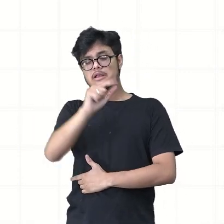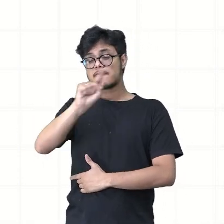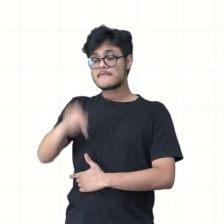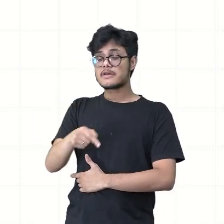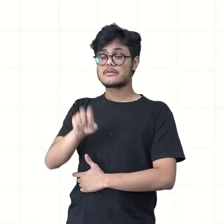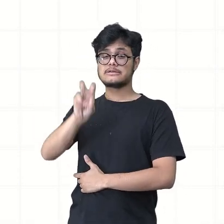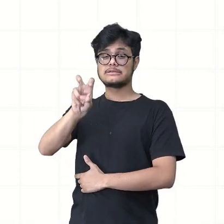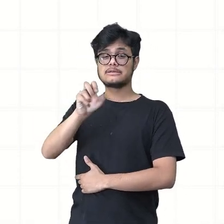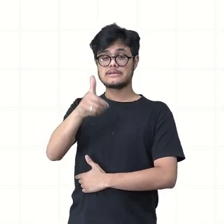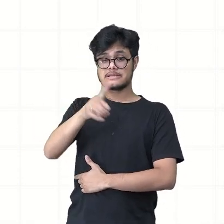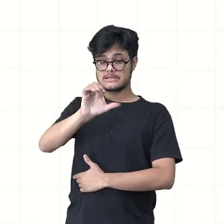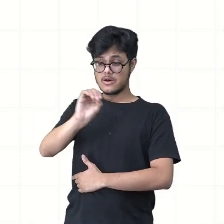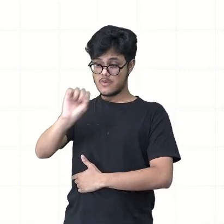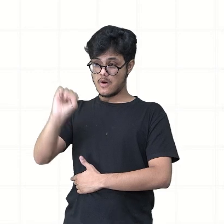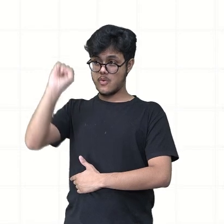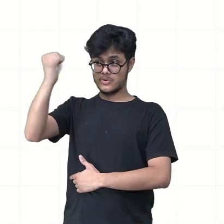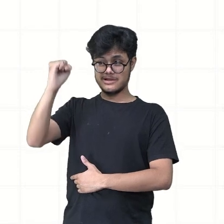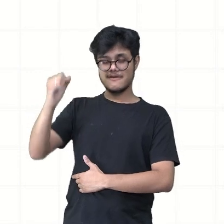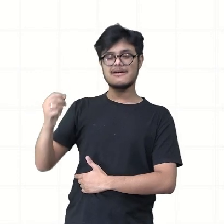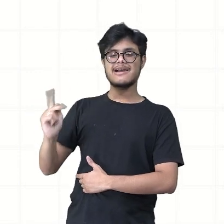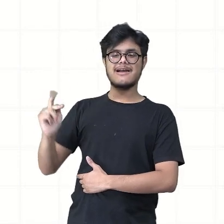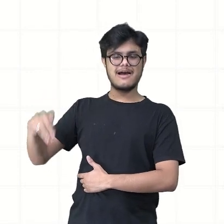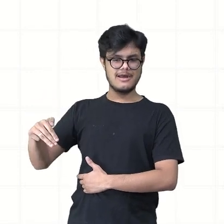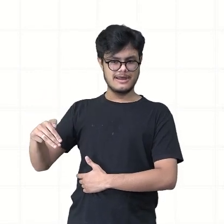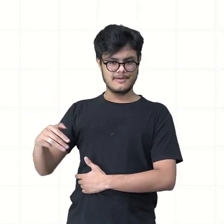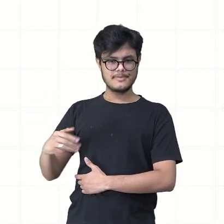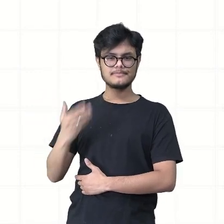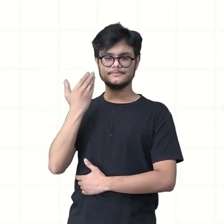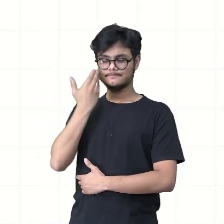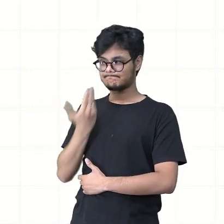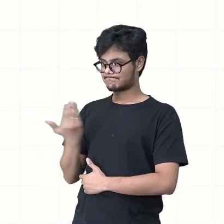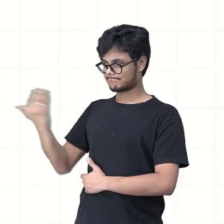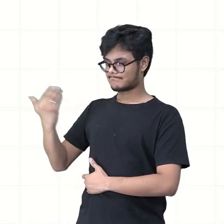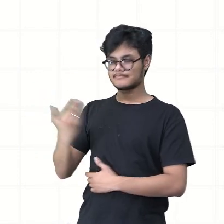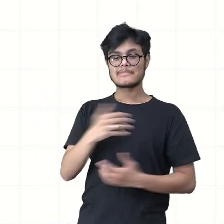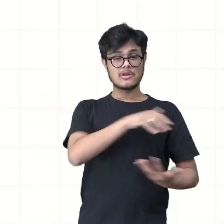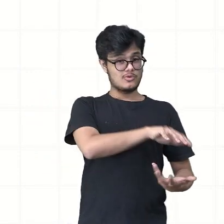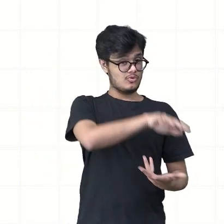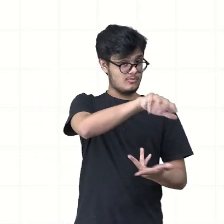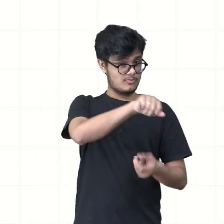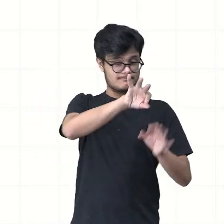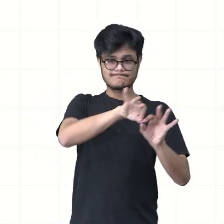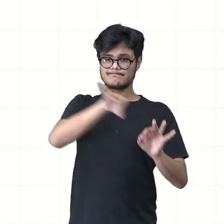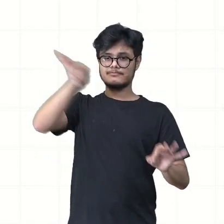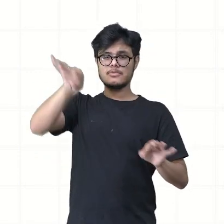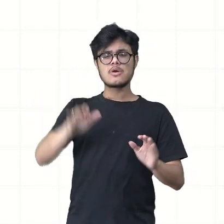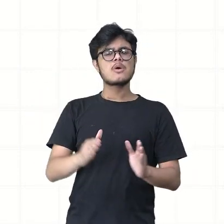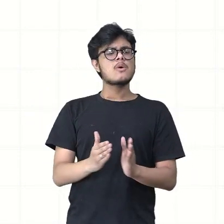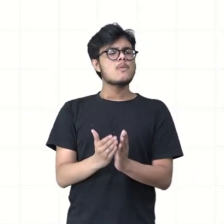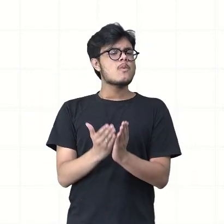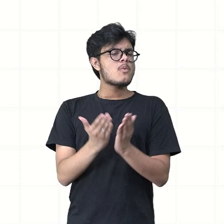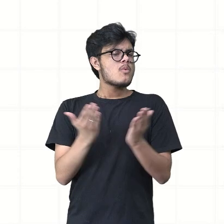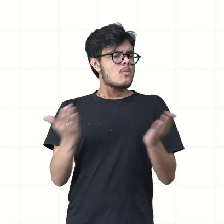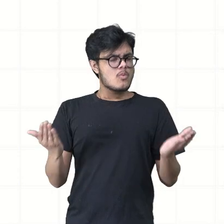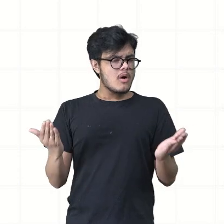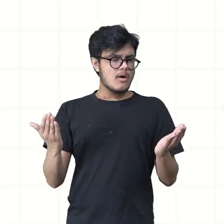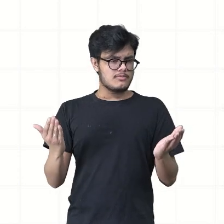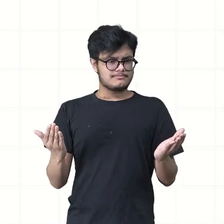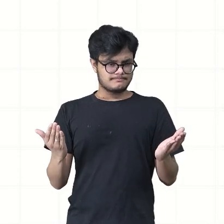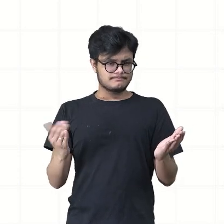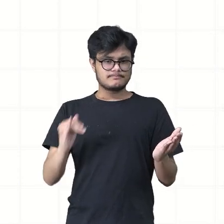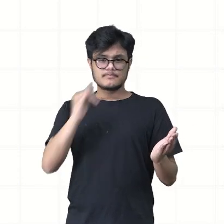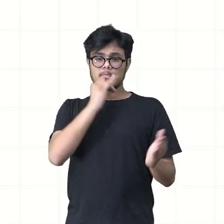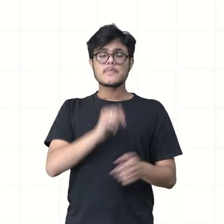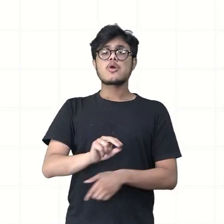7,5 vezes 10 à oitava quilômetros da Terra. Qual é essa medida de distância